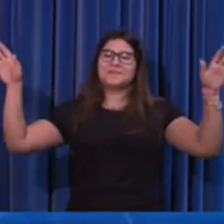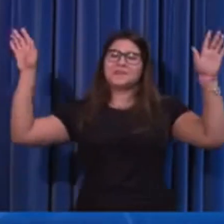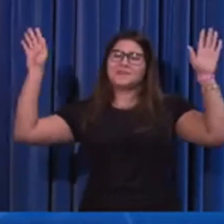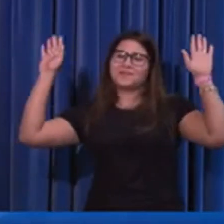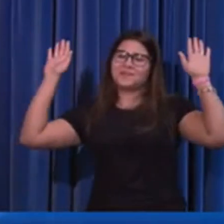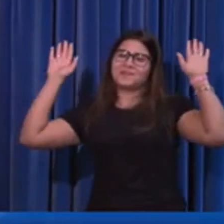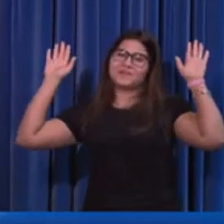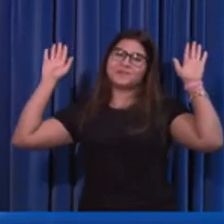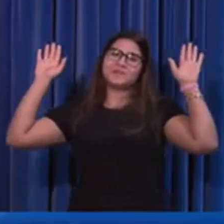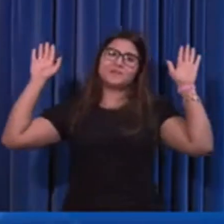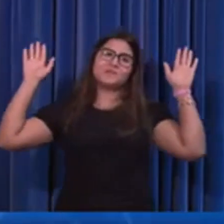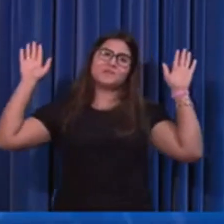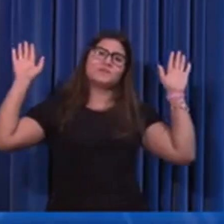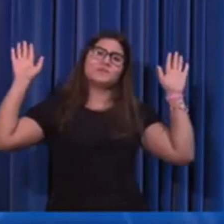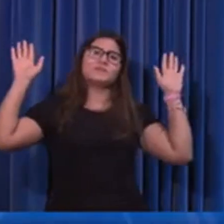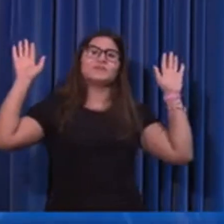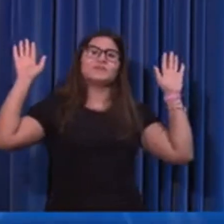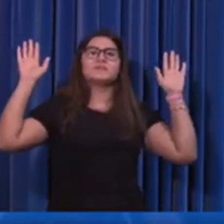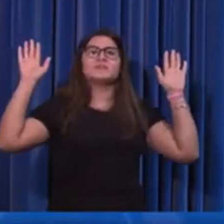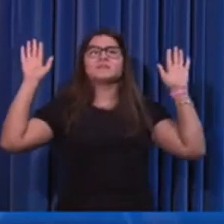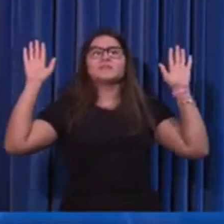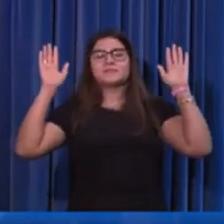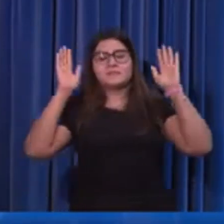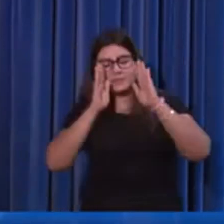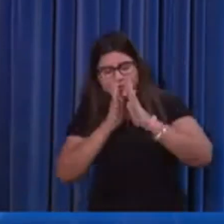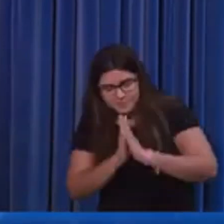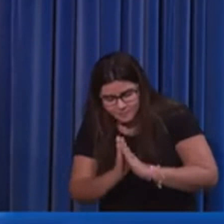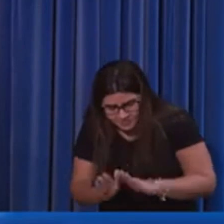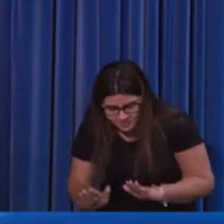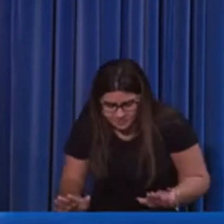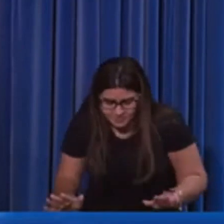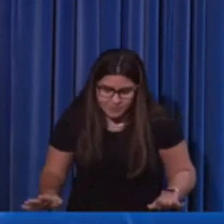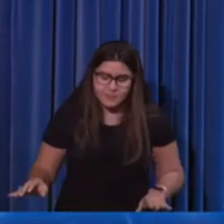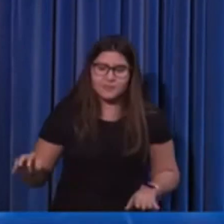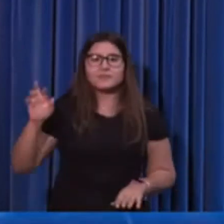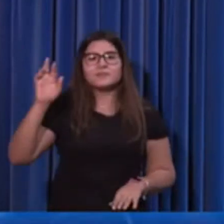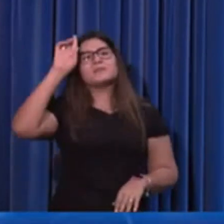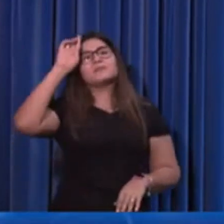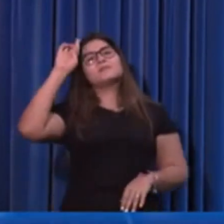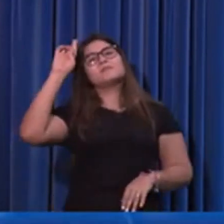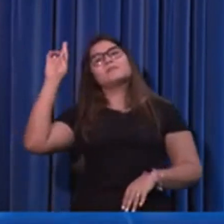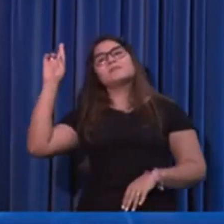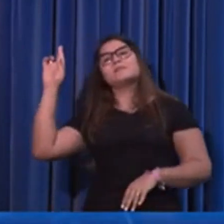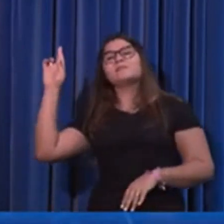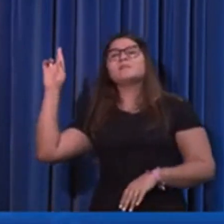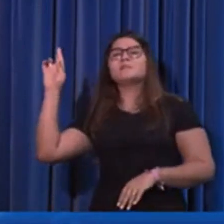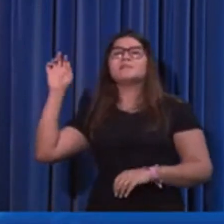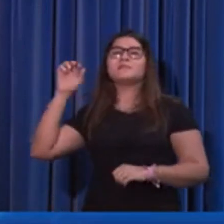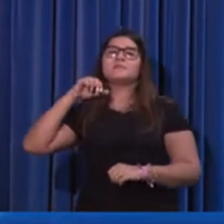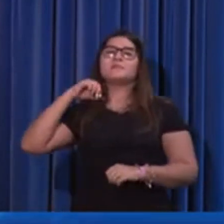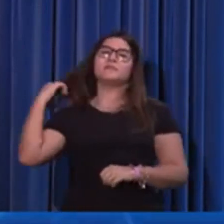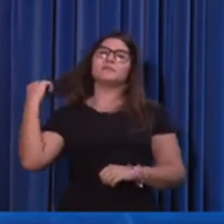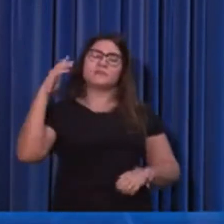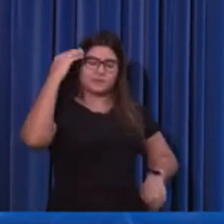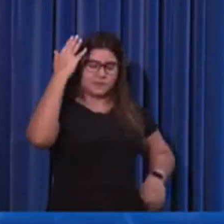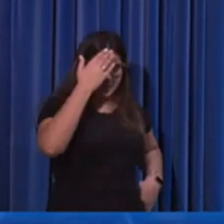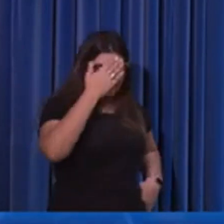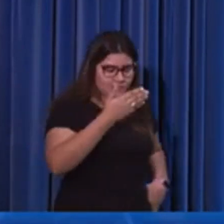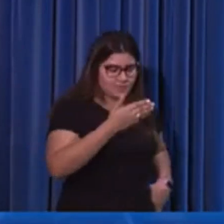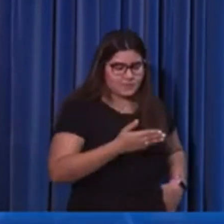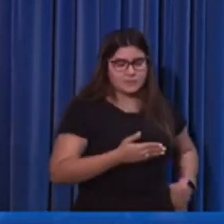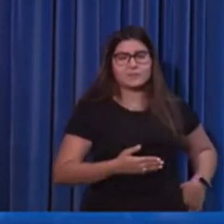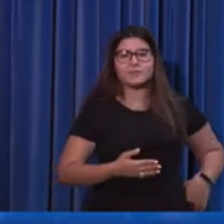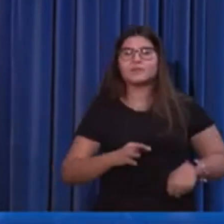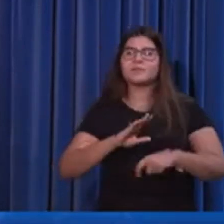Levantamos nossas mãos, te adoramos, ó Senhor, dignas de